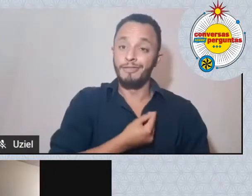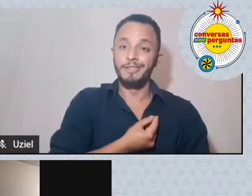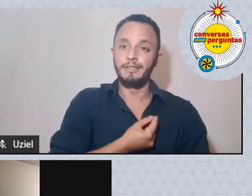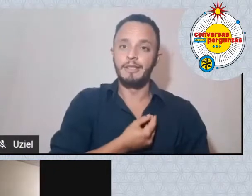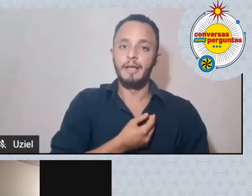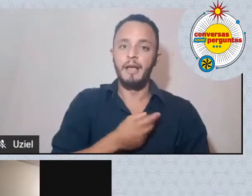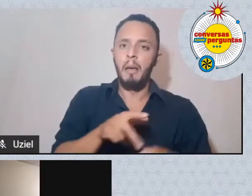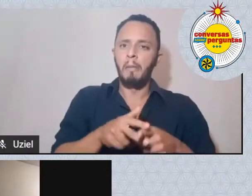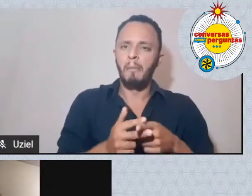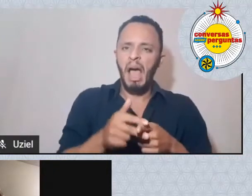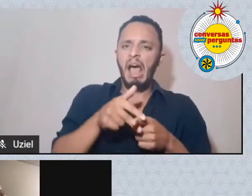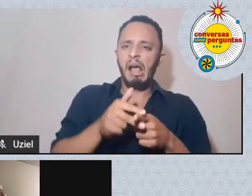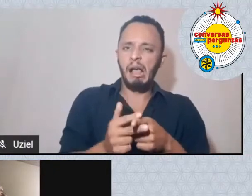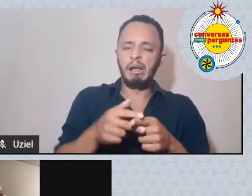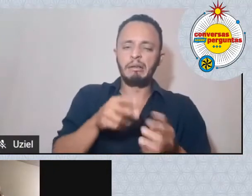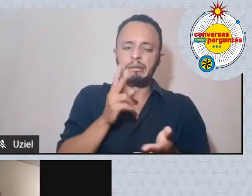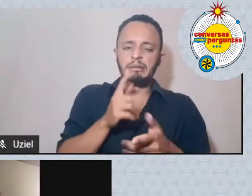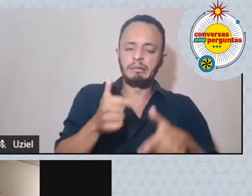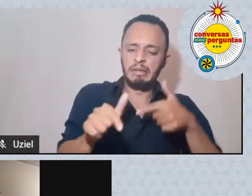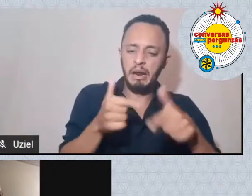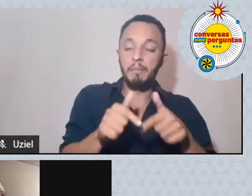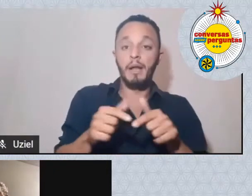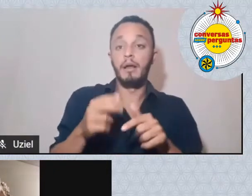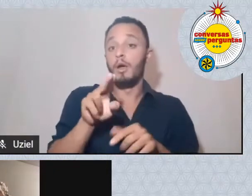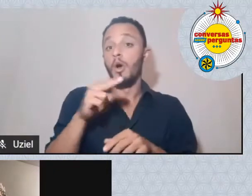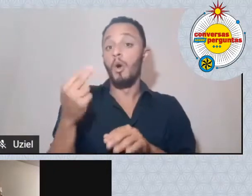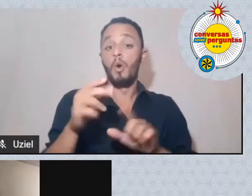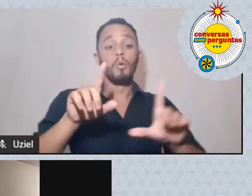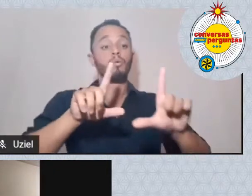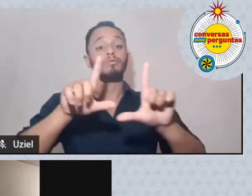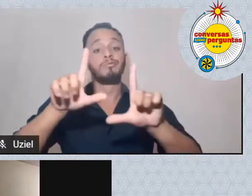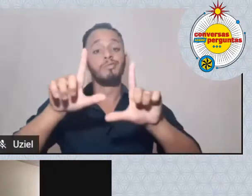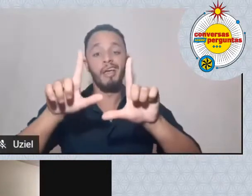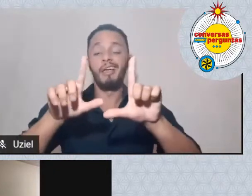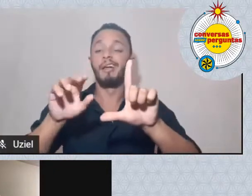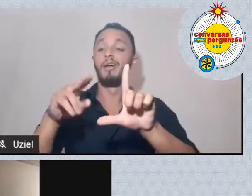trabalhar, e não telas, e não imagens, e não